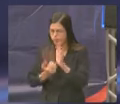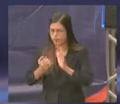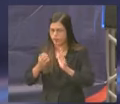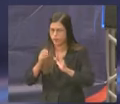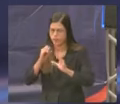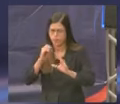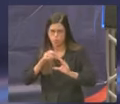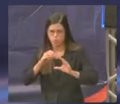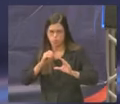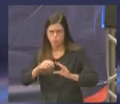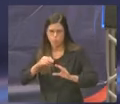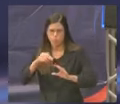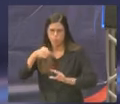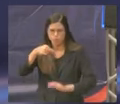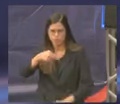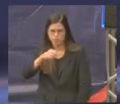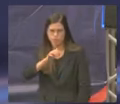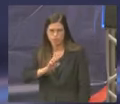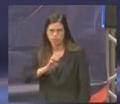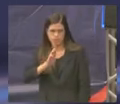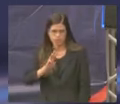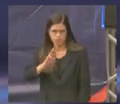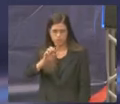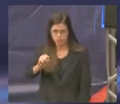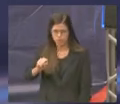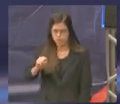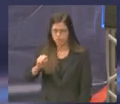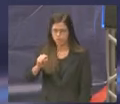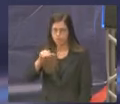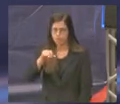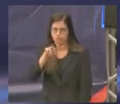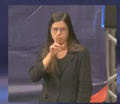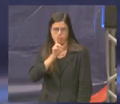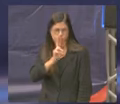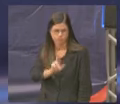News. Mas ela, ao responder